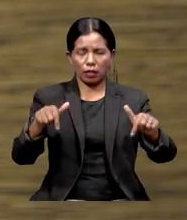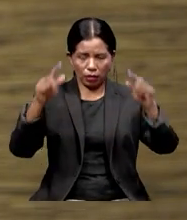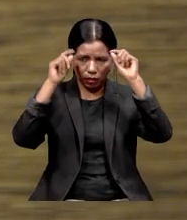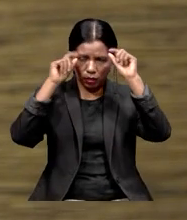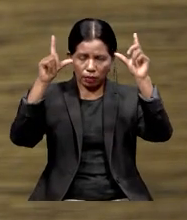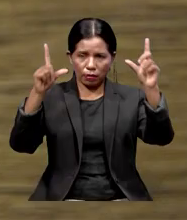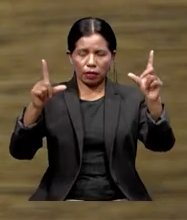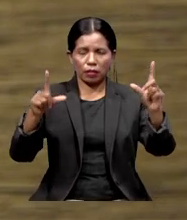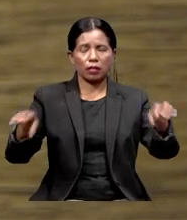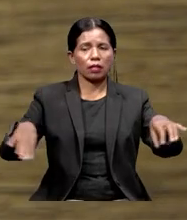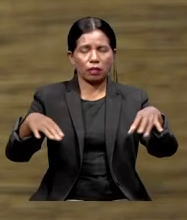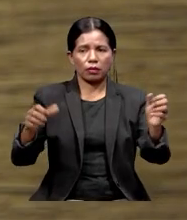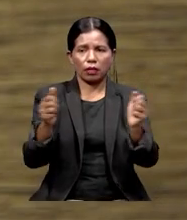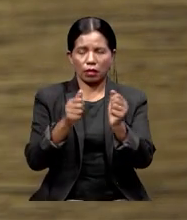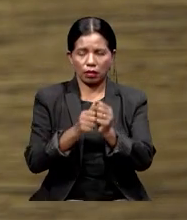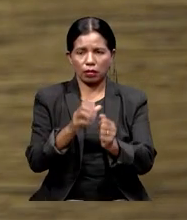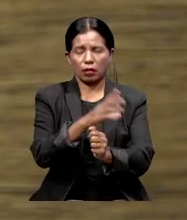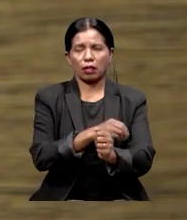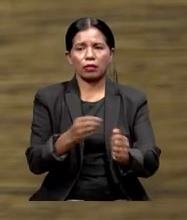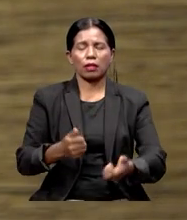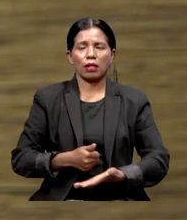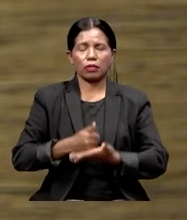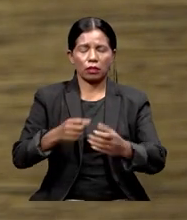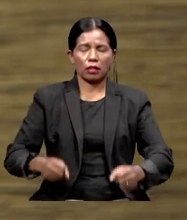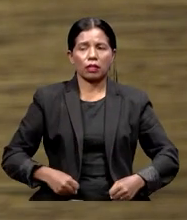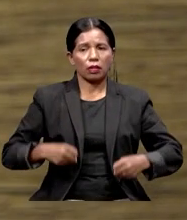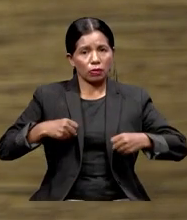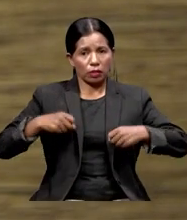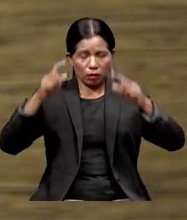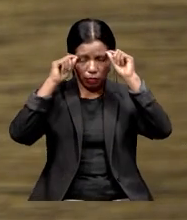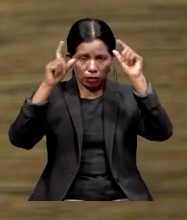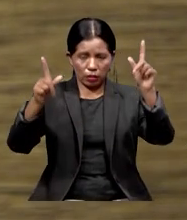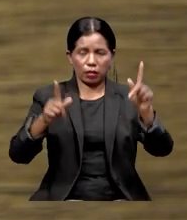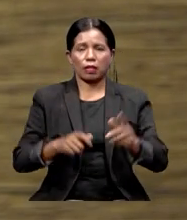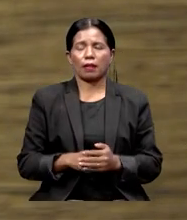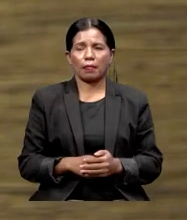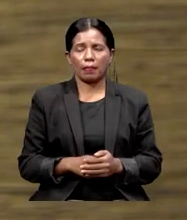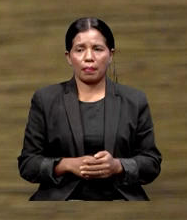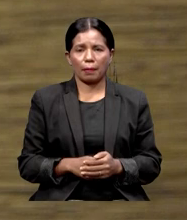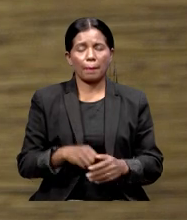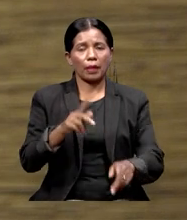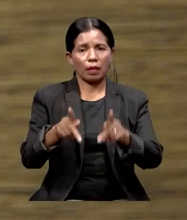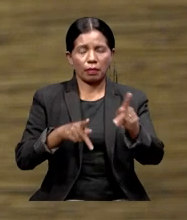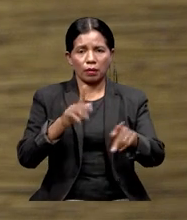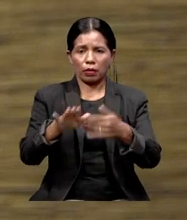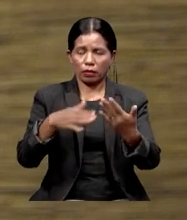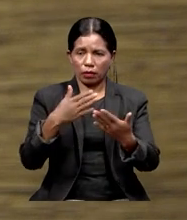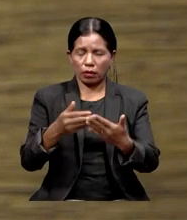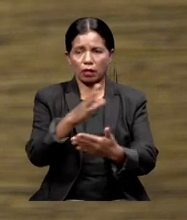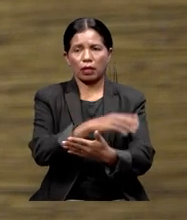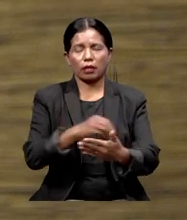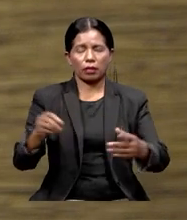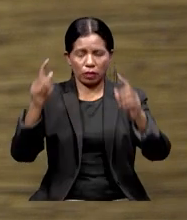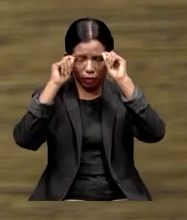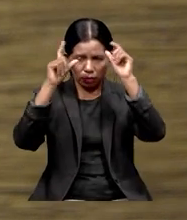health system and improving the health of the Timorese people. Over the past two decades, Timor-Leste has